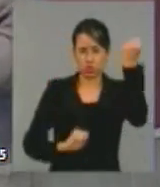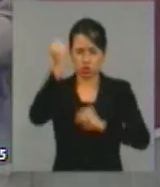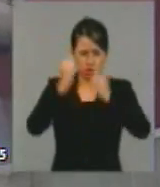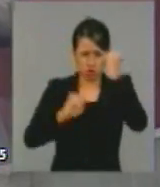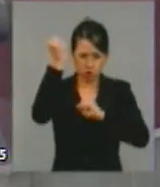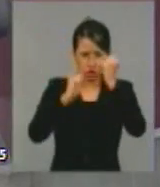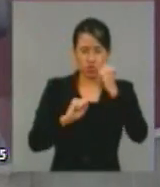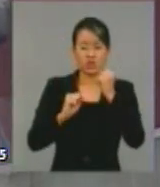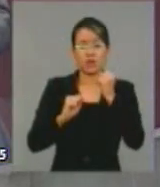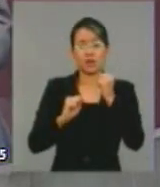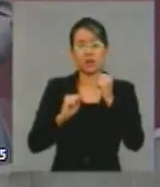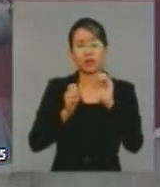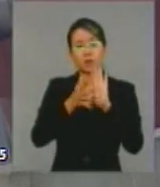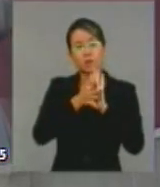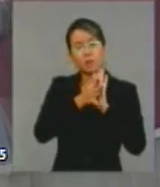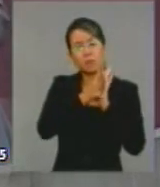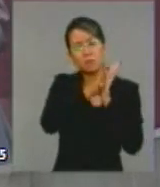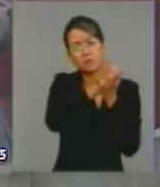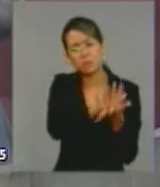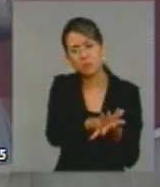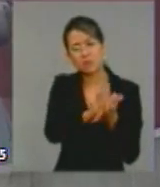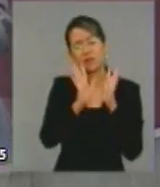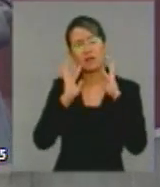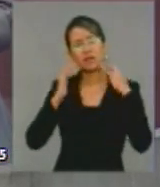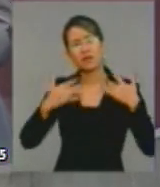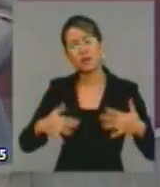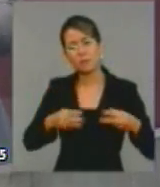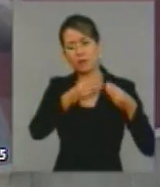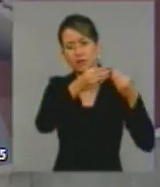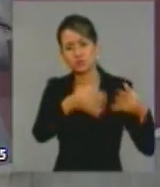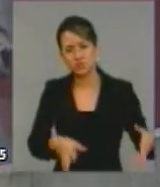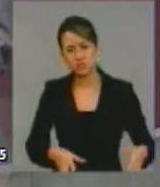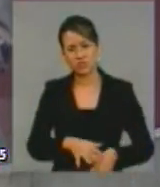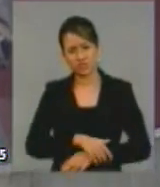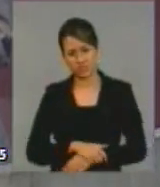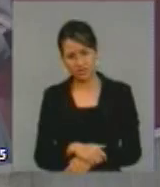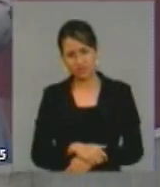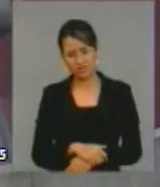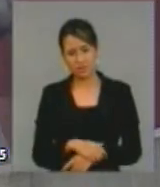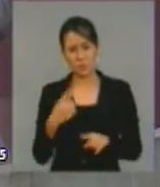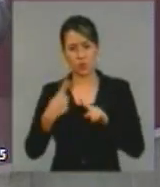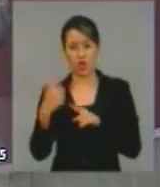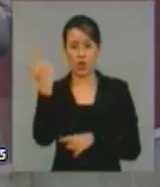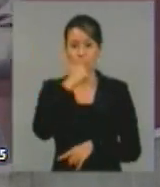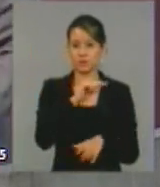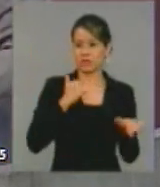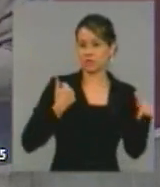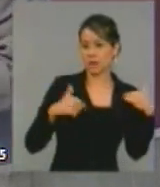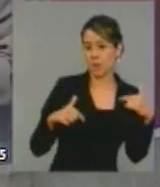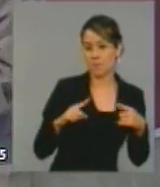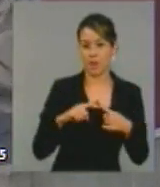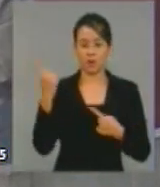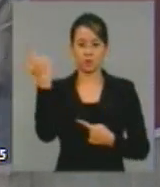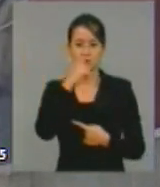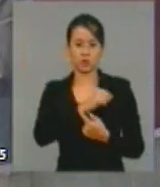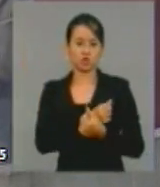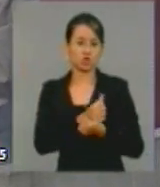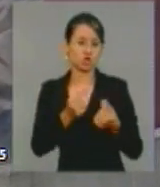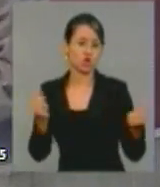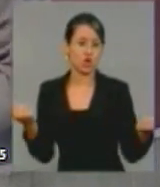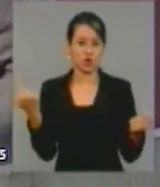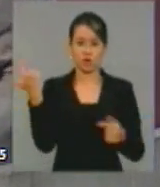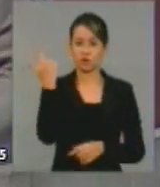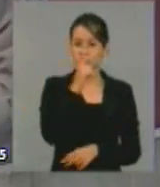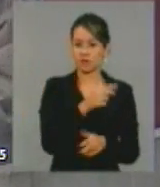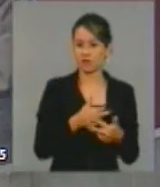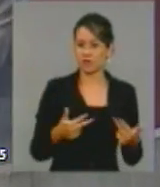ambiental, com pouquíssimo impacto na geração de empregos, porque são automatizados, e com grande capacidade de consumo de